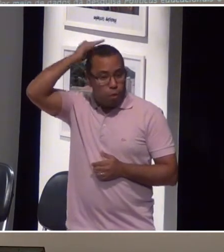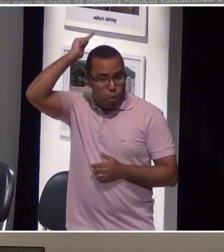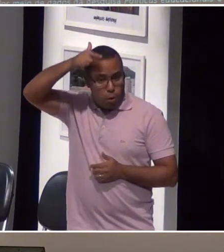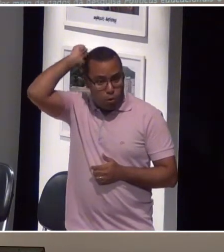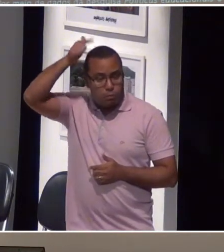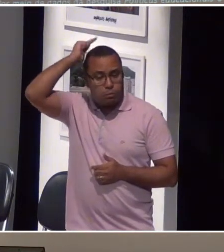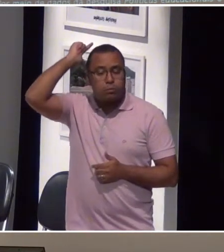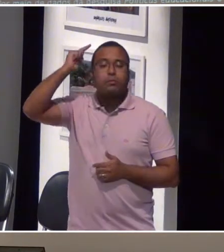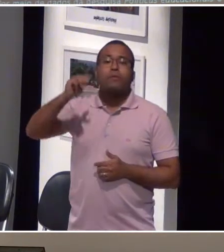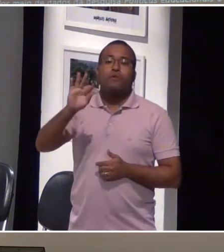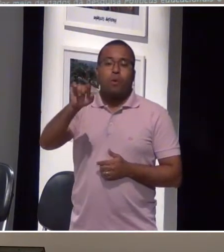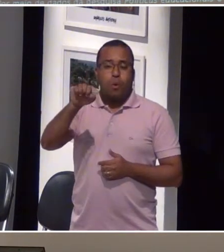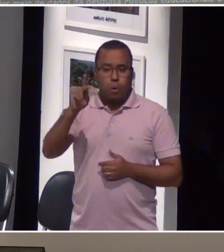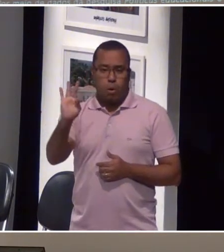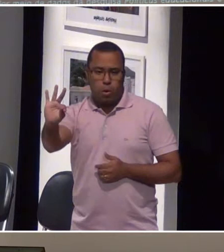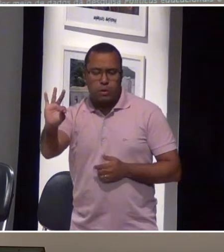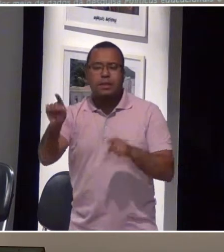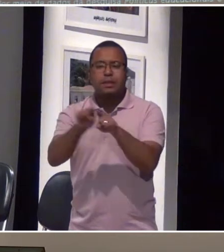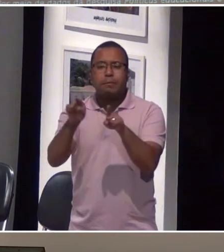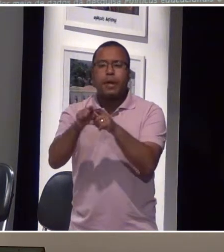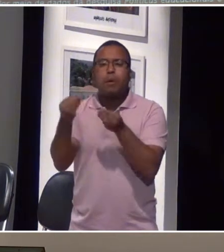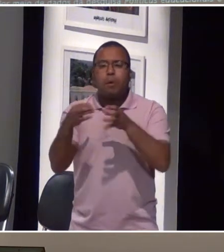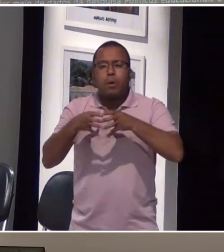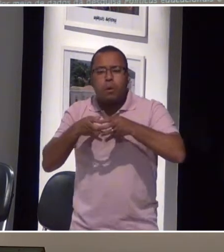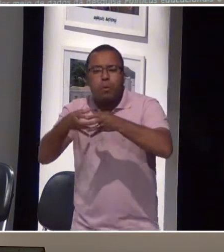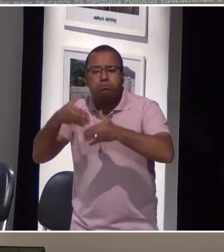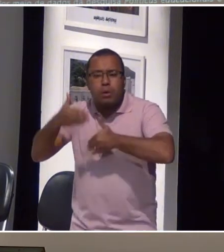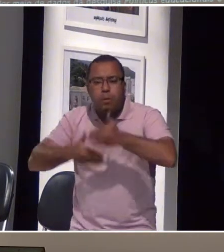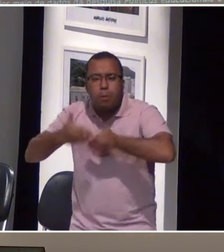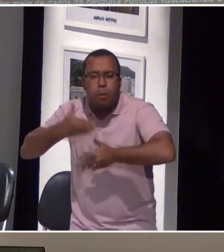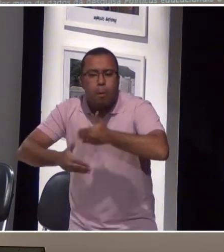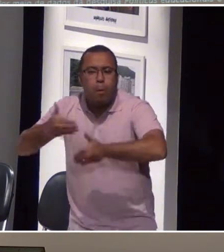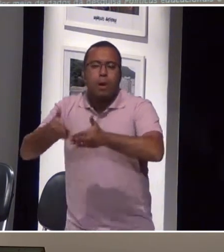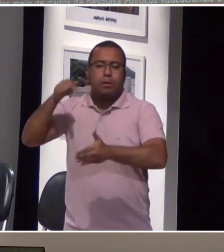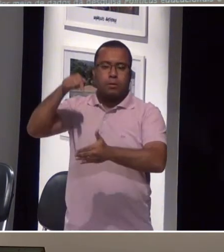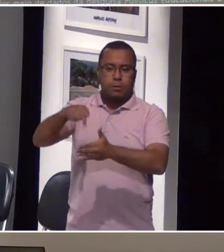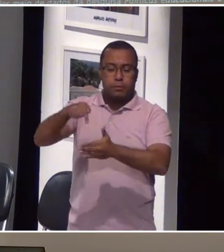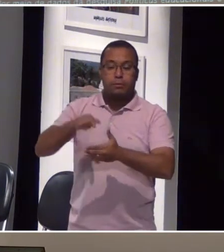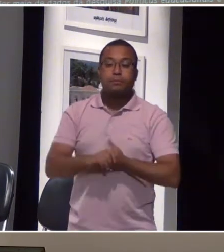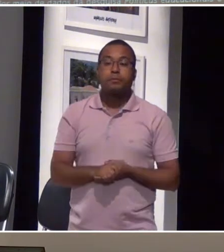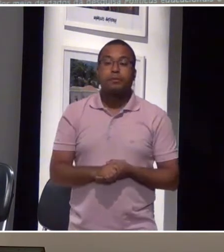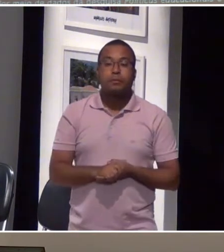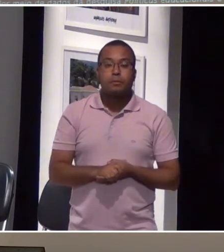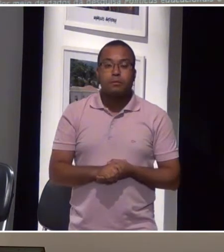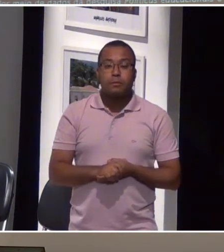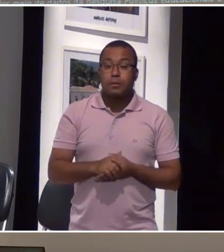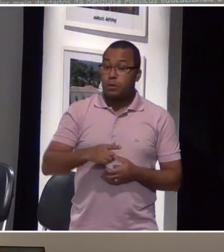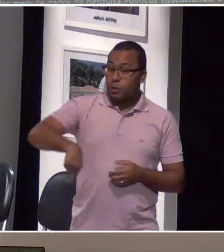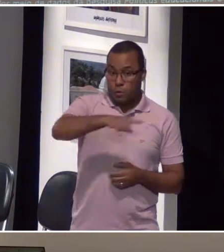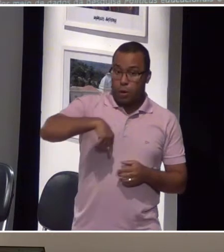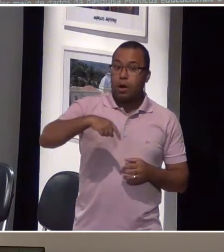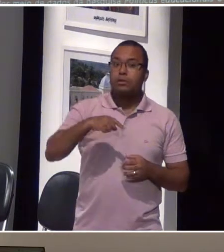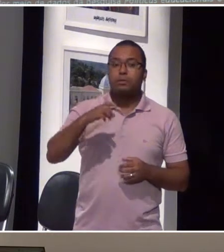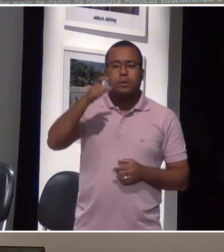e que, de um modo amplo, tem a ver com a condução das condutas. Ou seja, o nosso